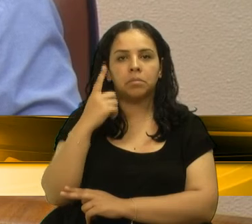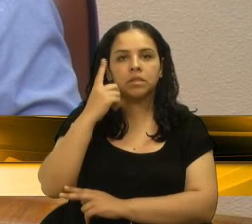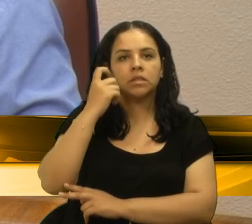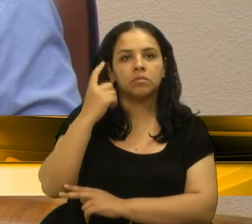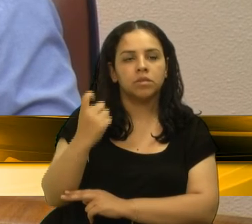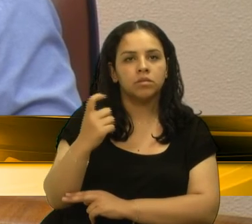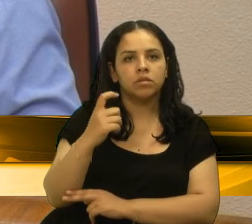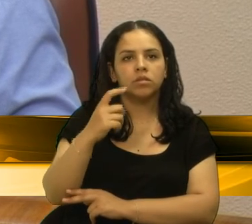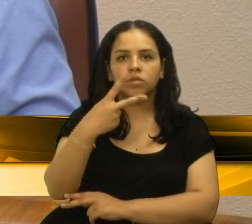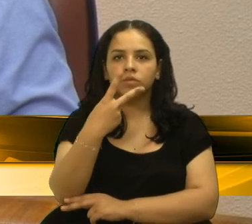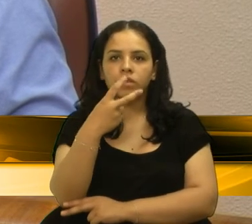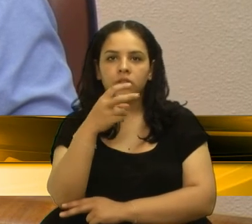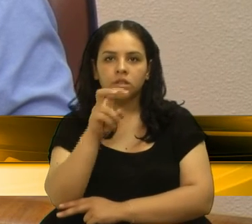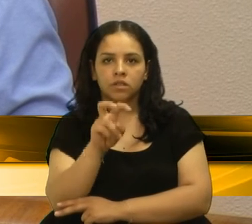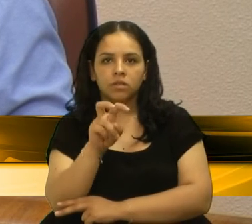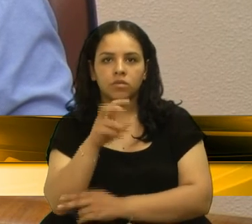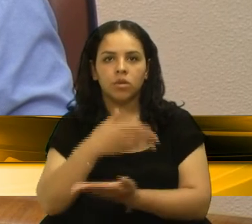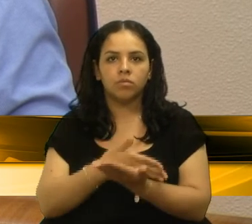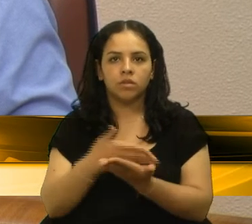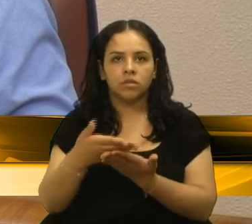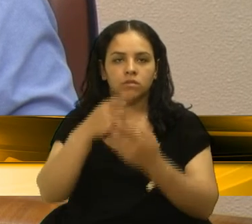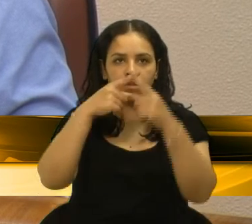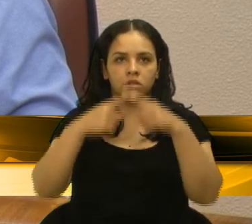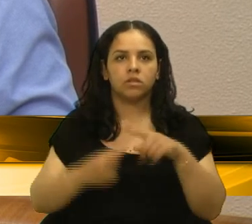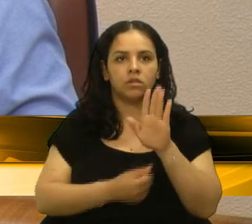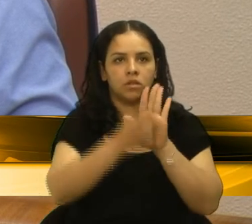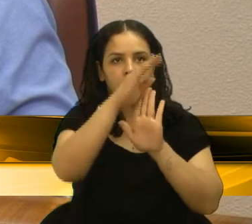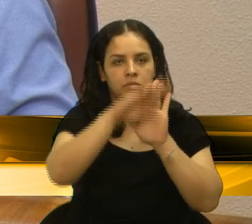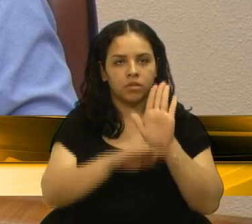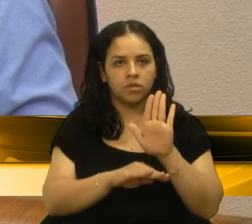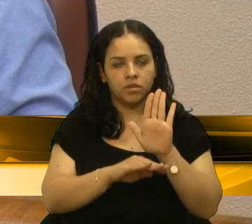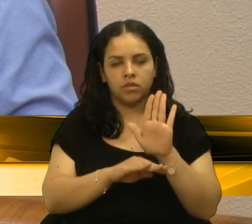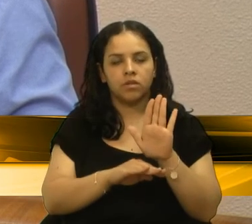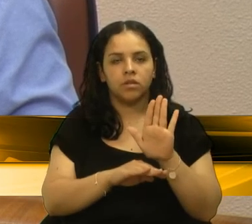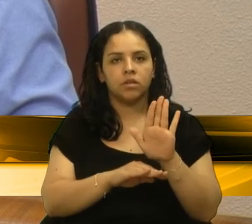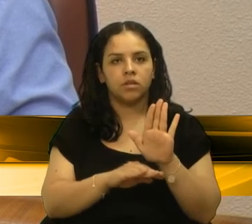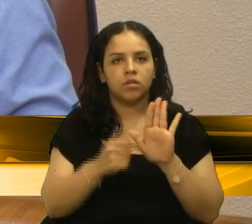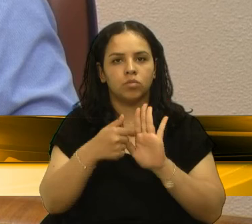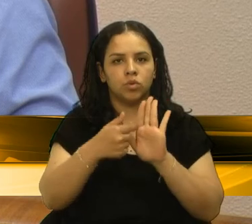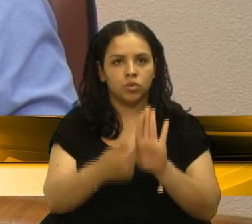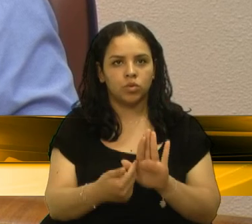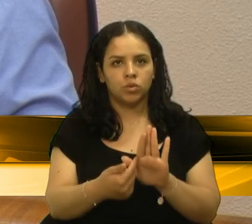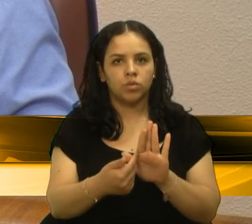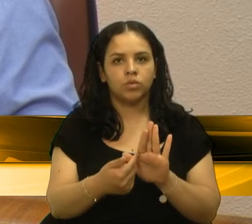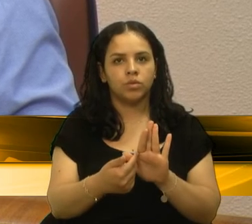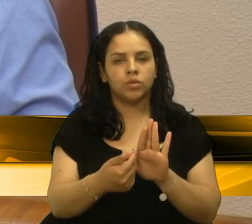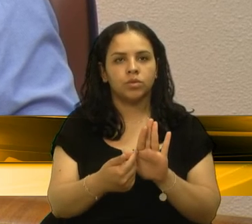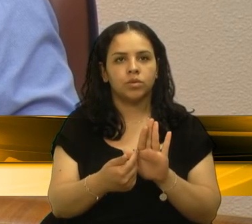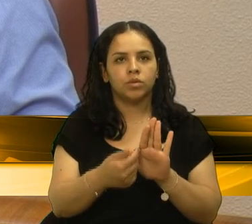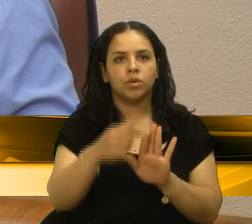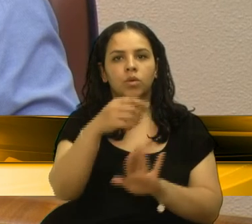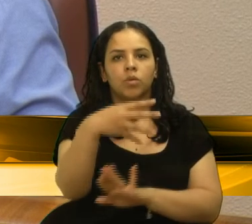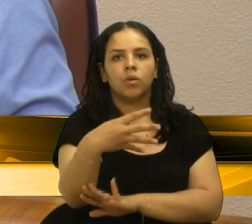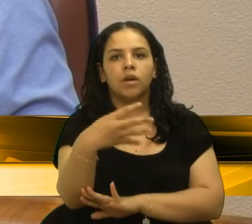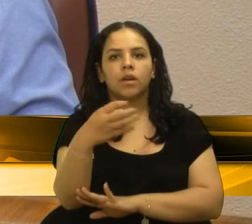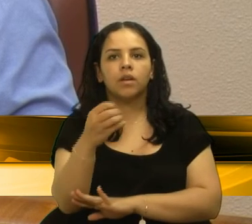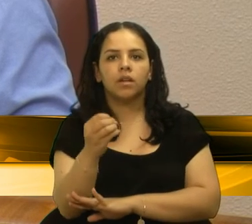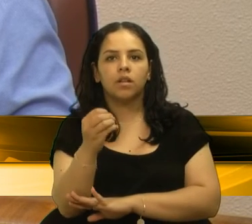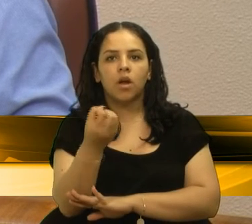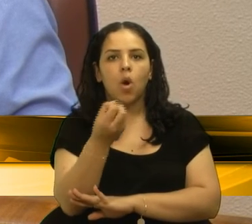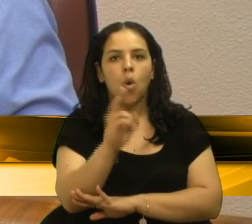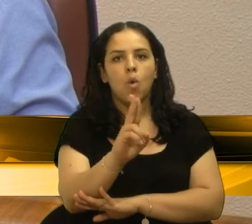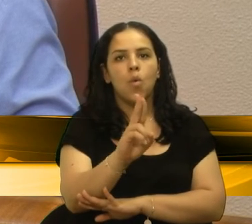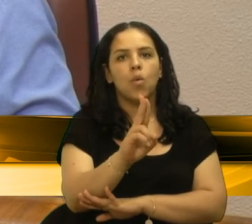das 25 licitações iniciadas, e que chegou ao número depois que a Senlic demonstrou que chegou ao número de 40 ou 44, porque teve